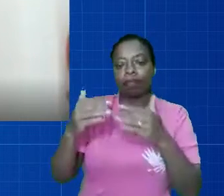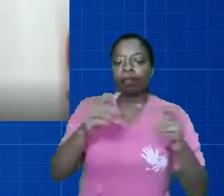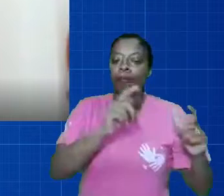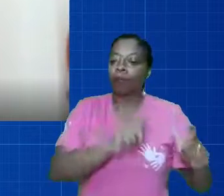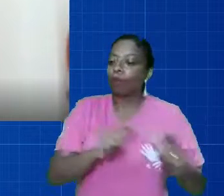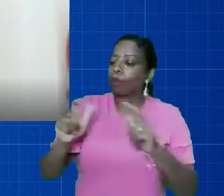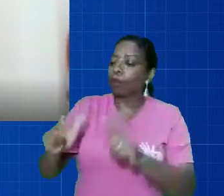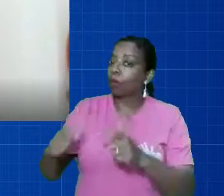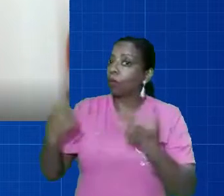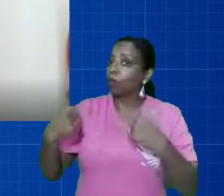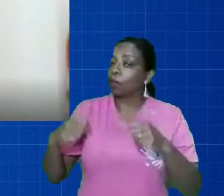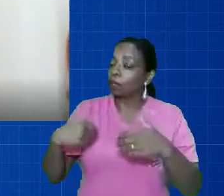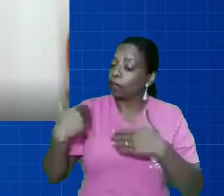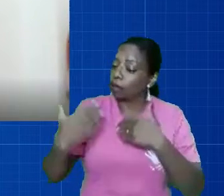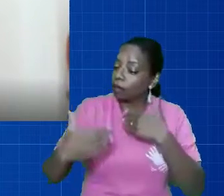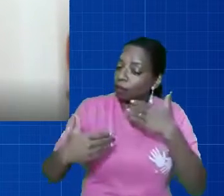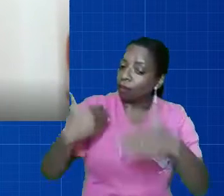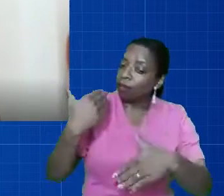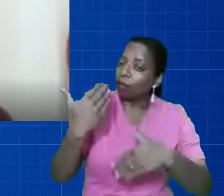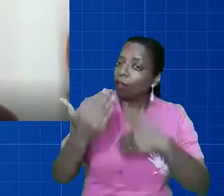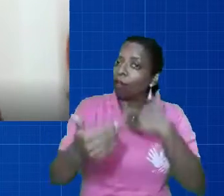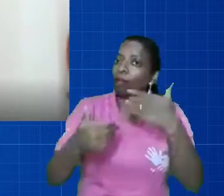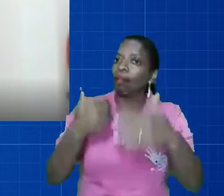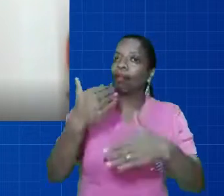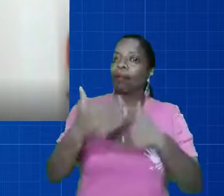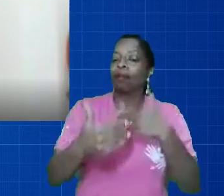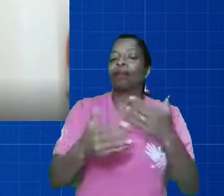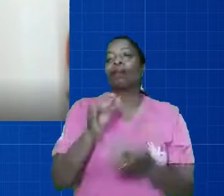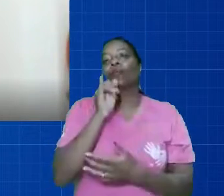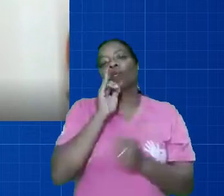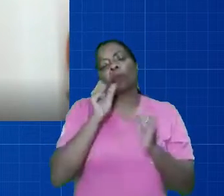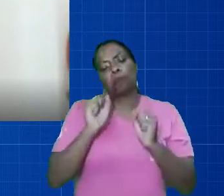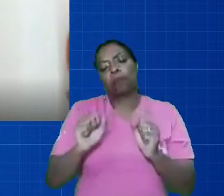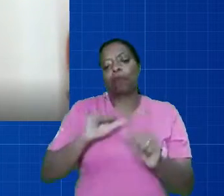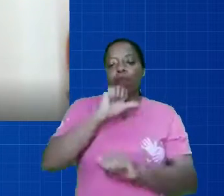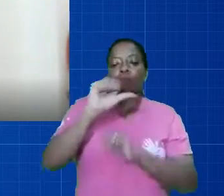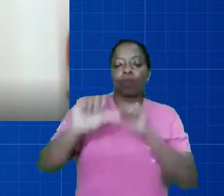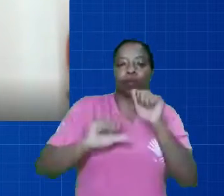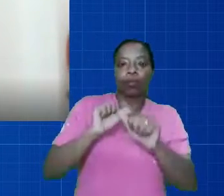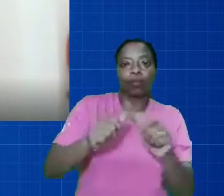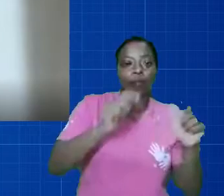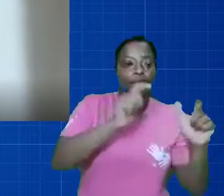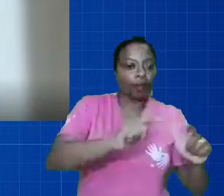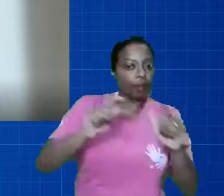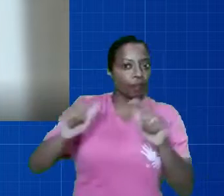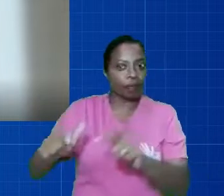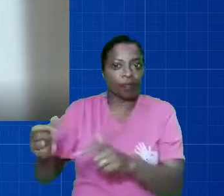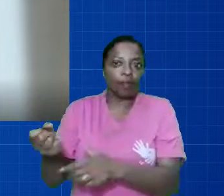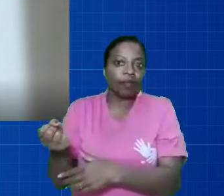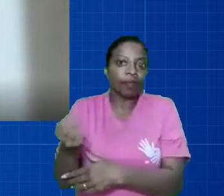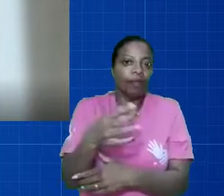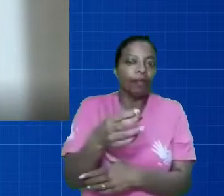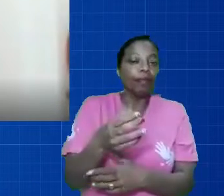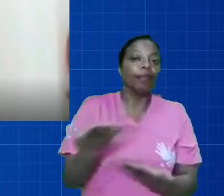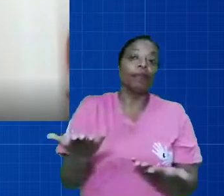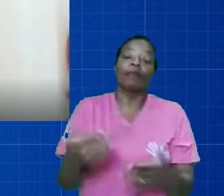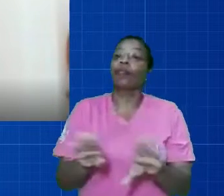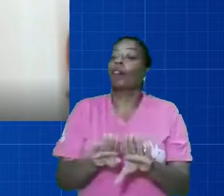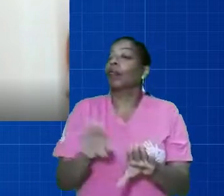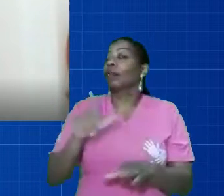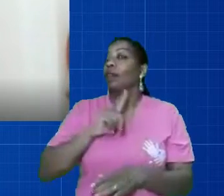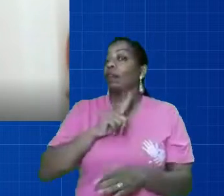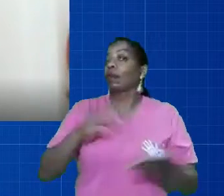podem, vão mudar de formato, que agora a gente tem a questão da educação em tempo integral e jornada ampliada, que precisa